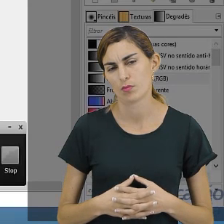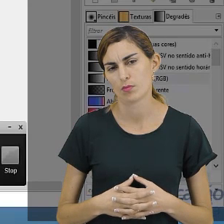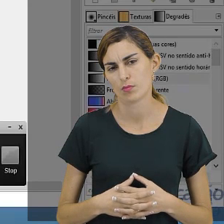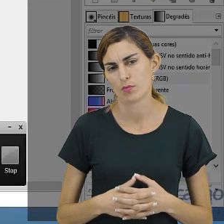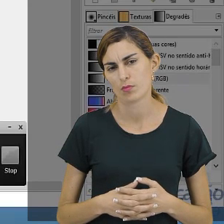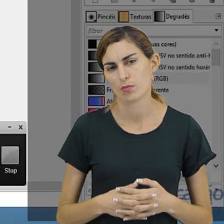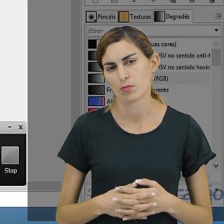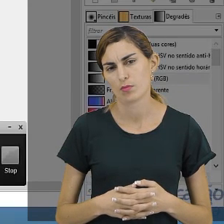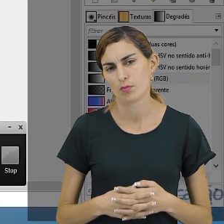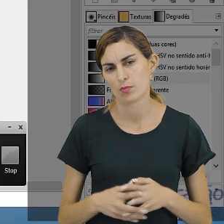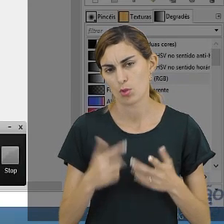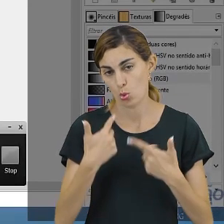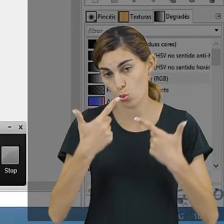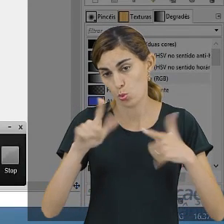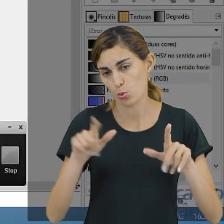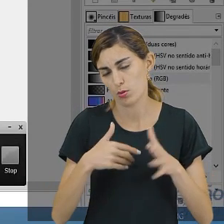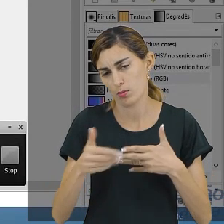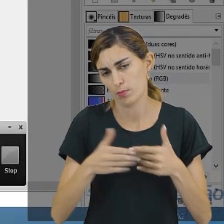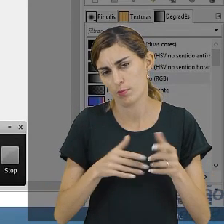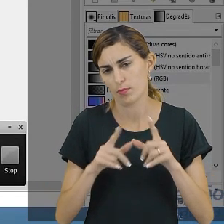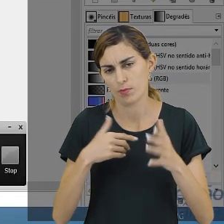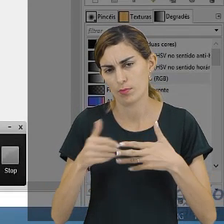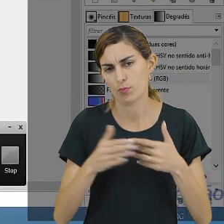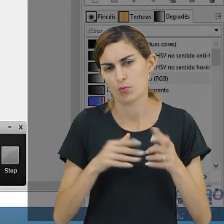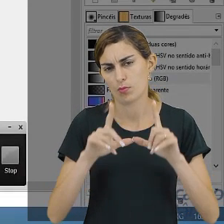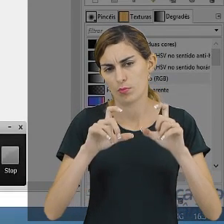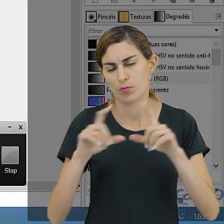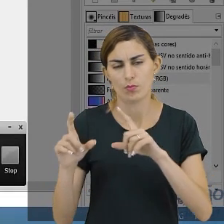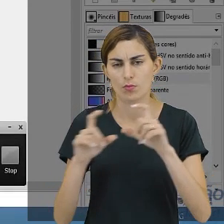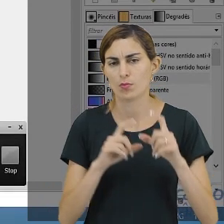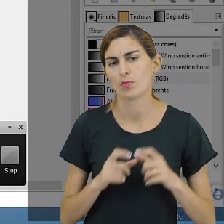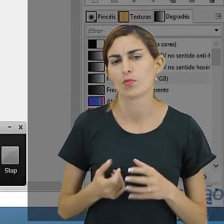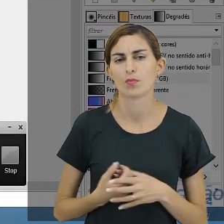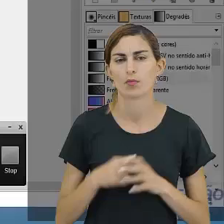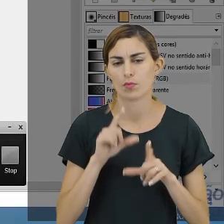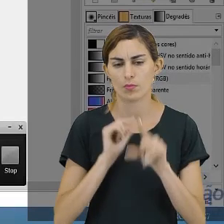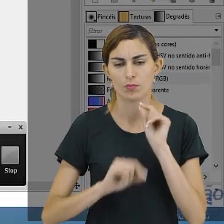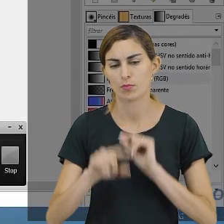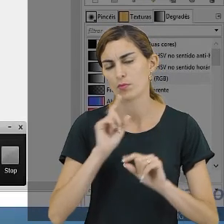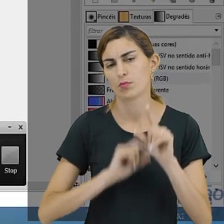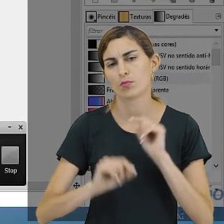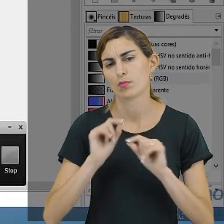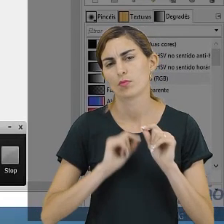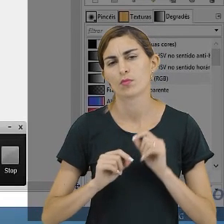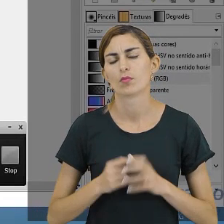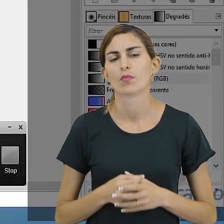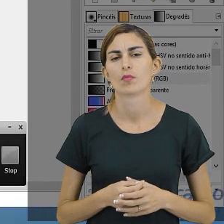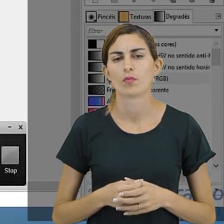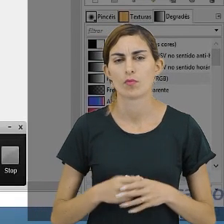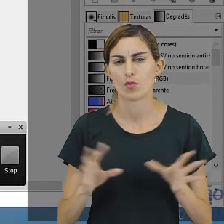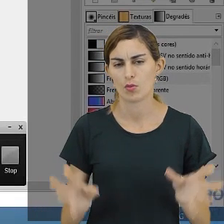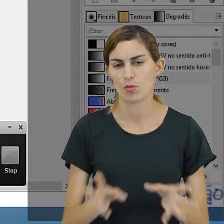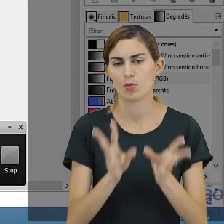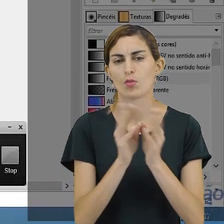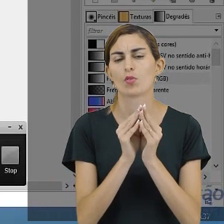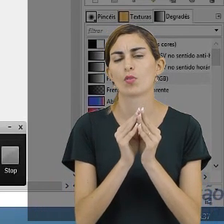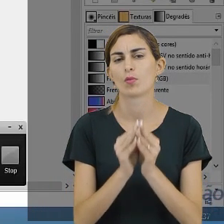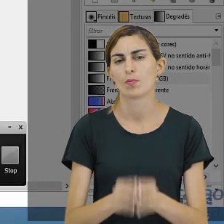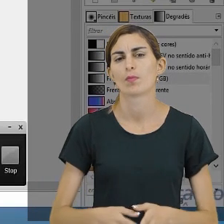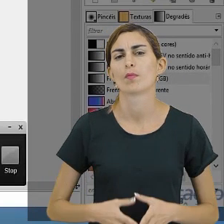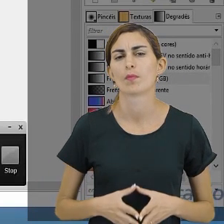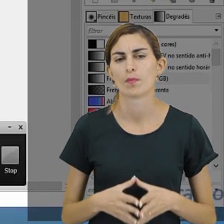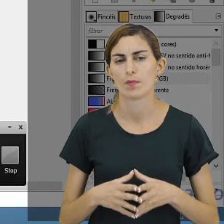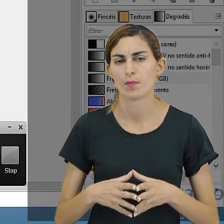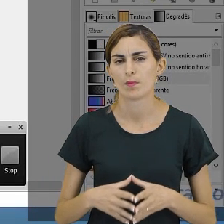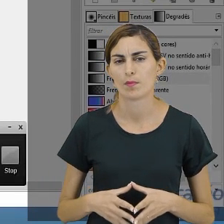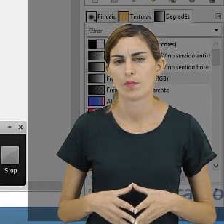com uma outra imagem qualquer, eu tinha uma outra imagem aqui que eu tinha selecionado para fazer a composição